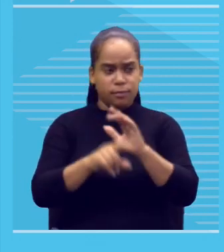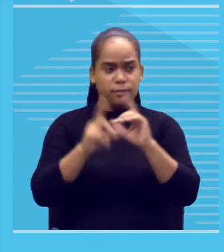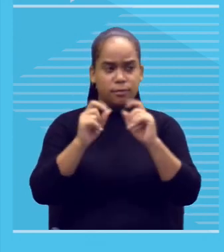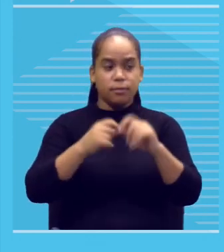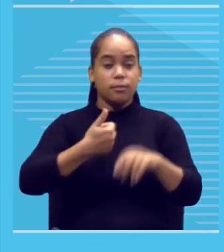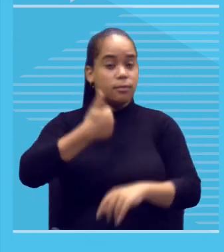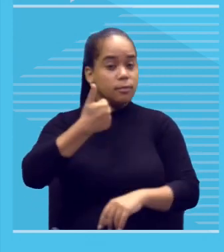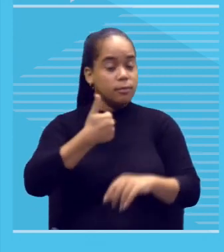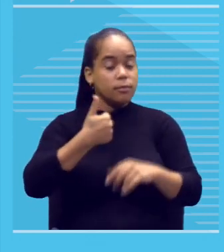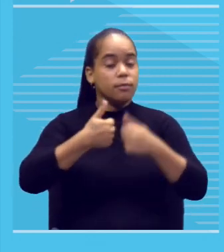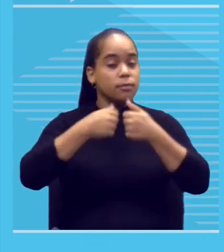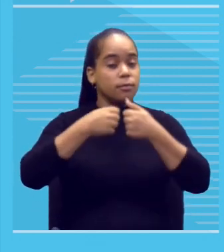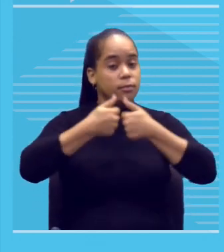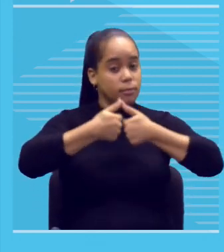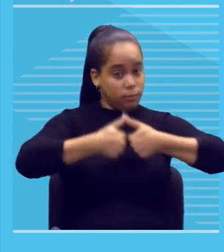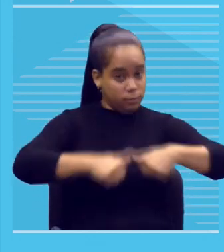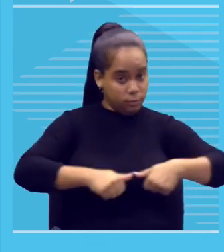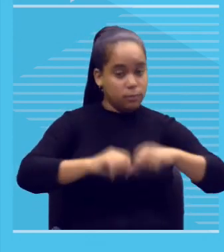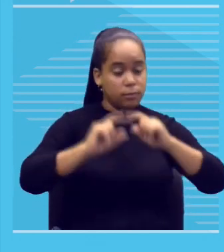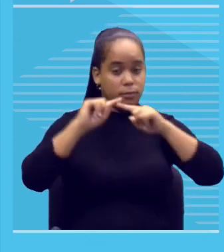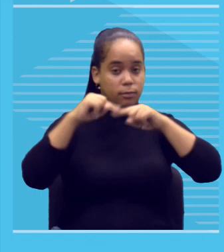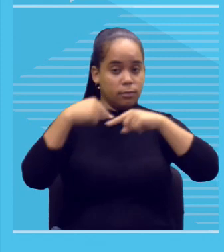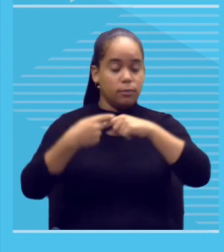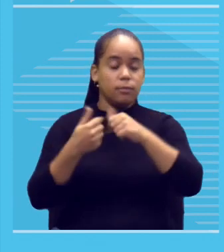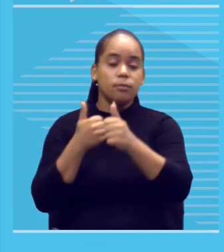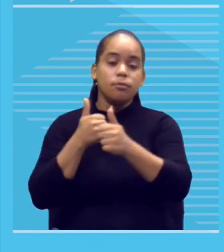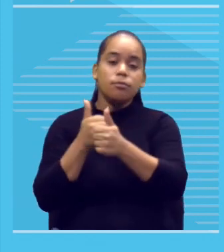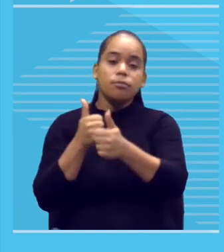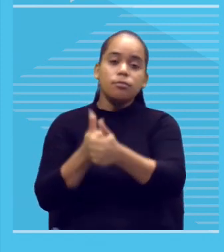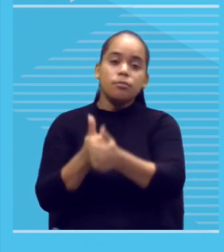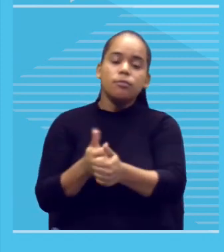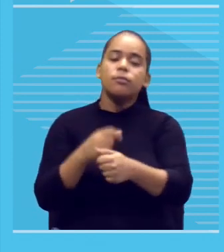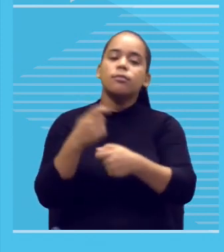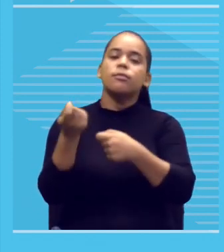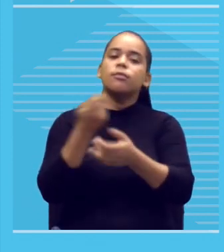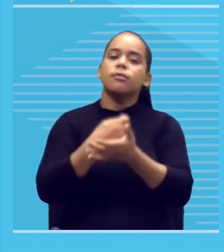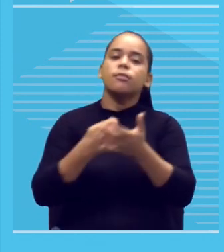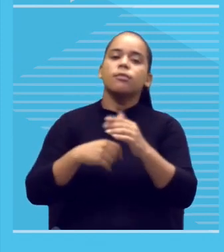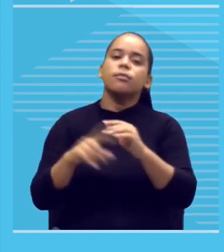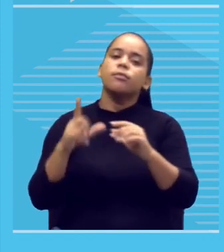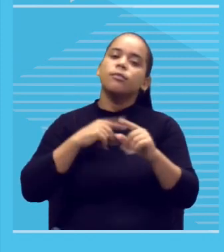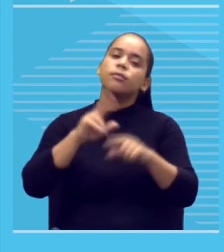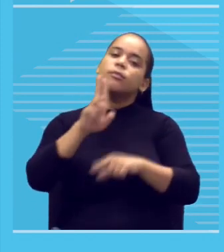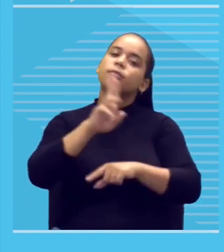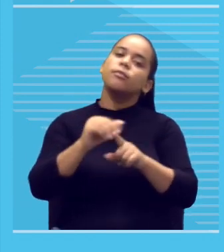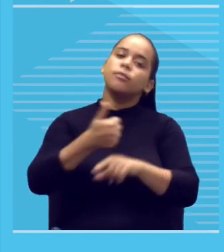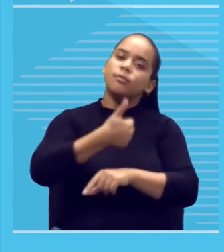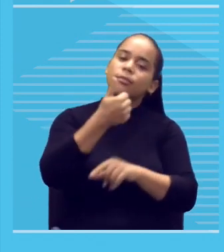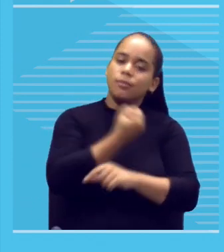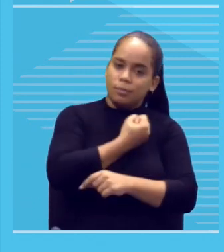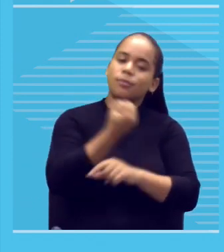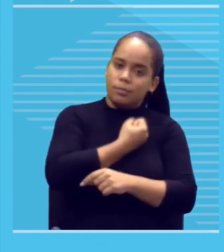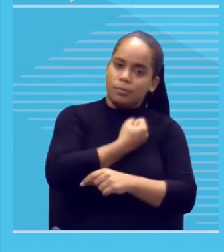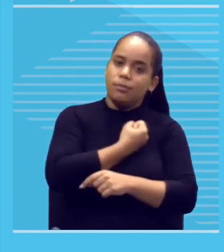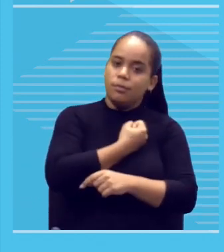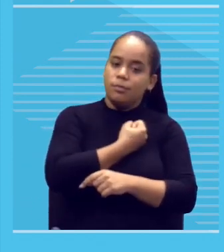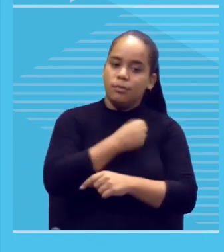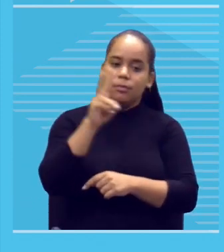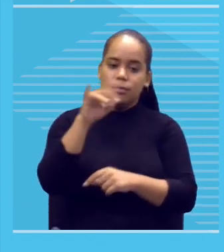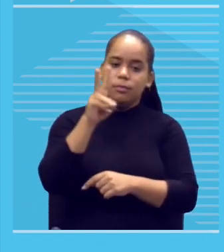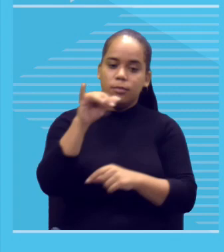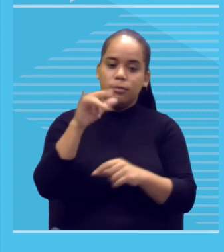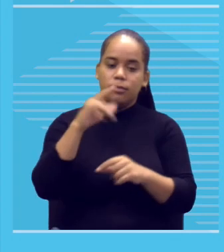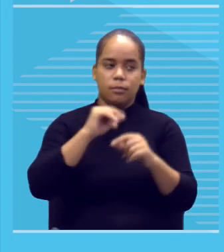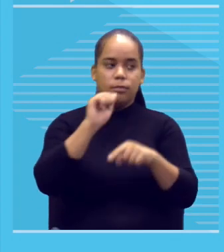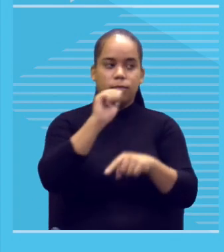o primeiro número e tenta escrever os seguintes em função do primeiro número tá você vai ter aí